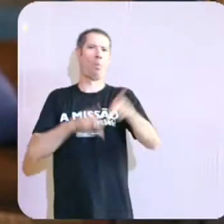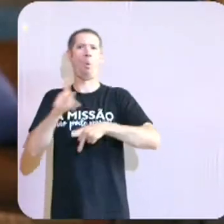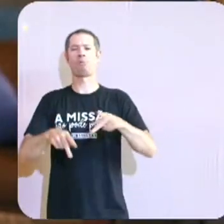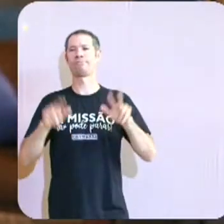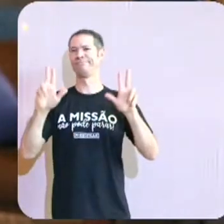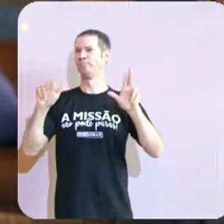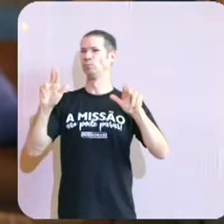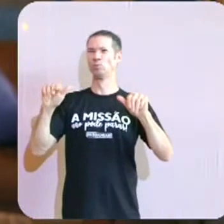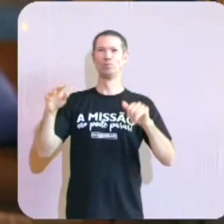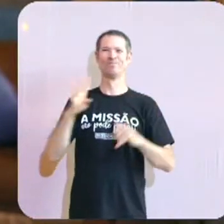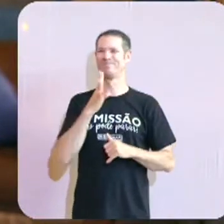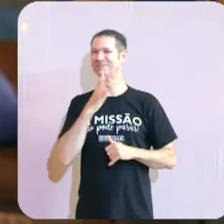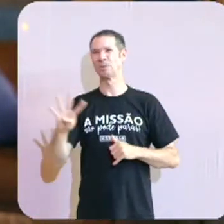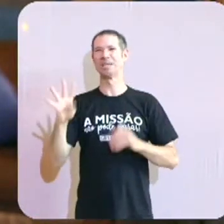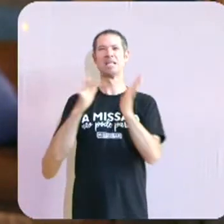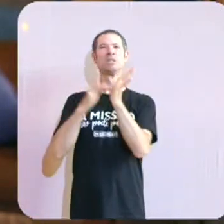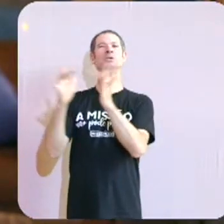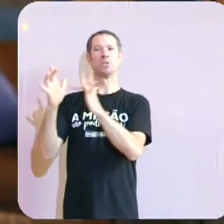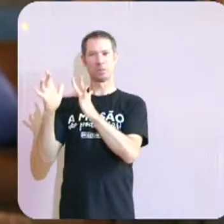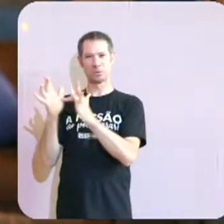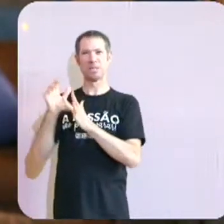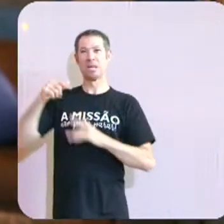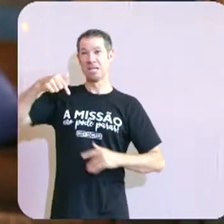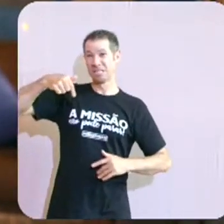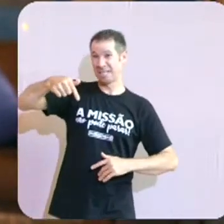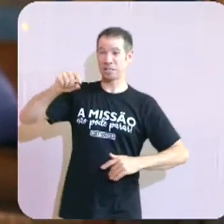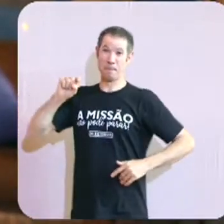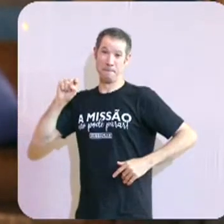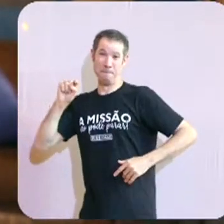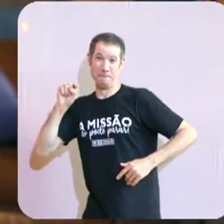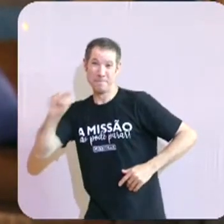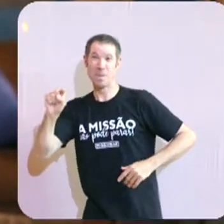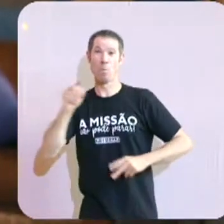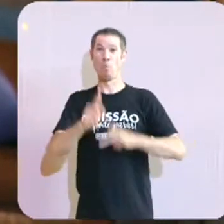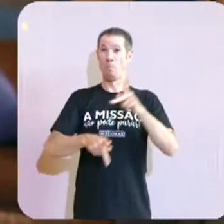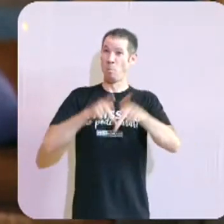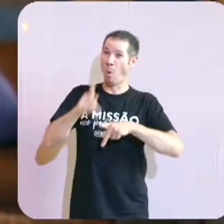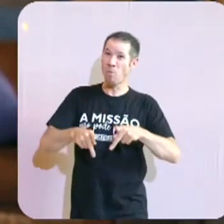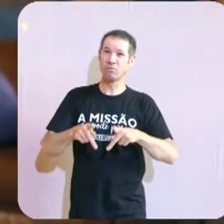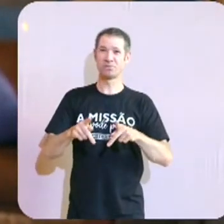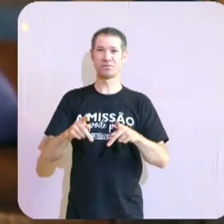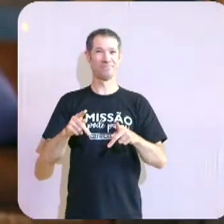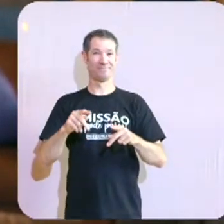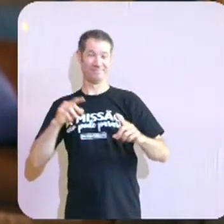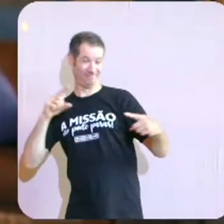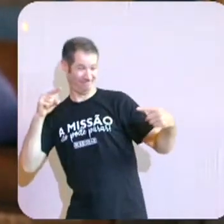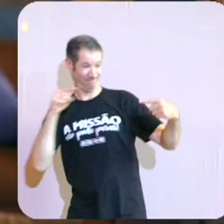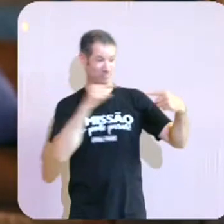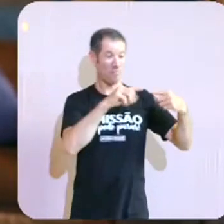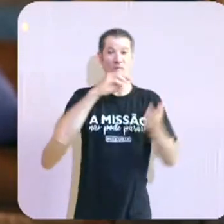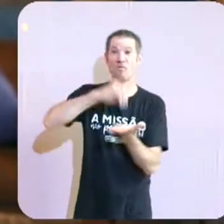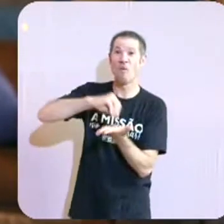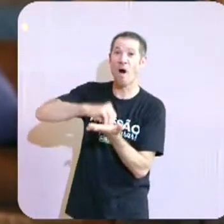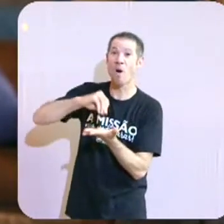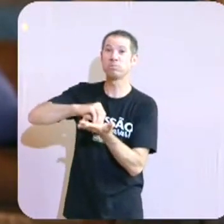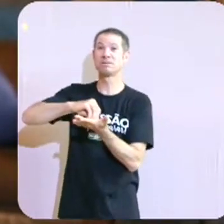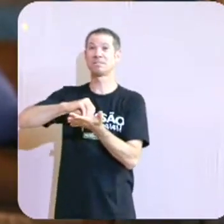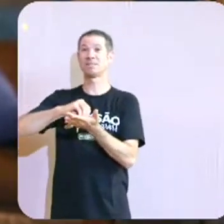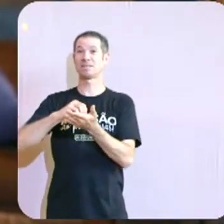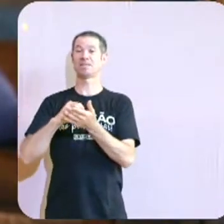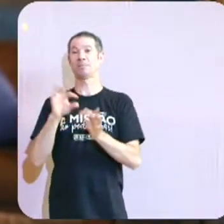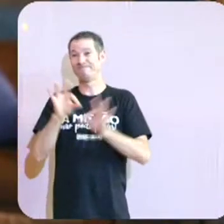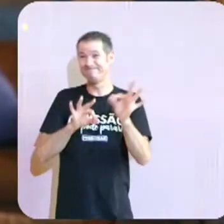Jesus. Queridos, são 7.000 povos ainda não alcançados no mundo, segundo a Associação de